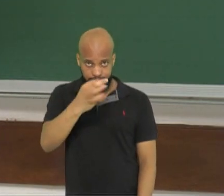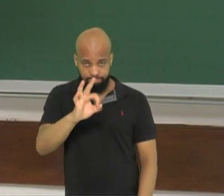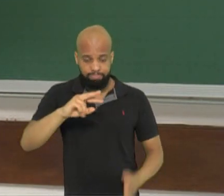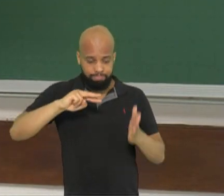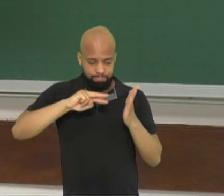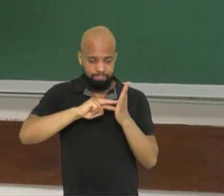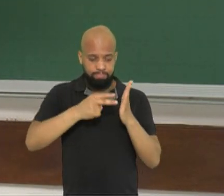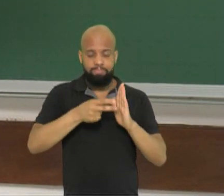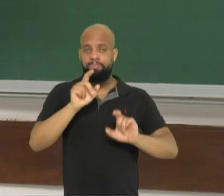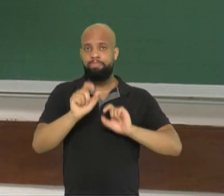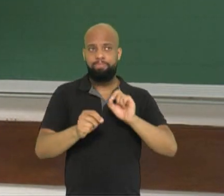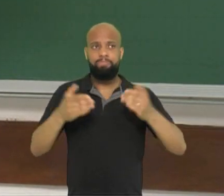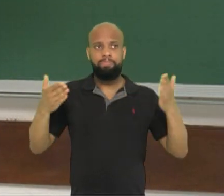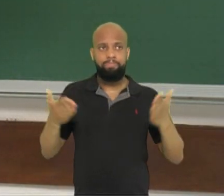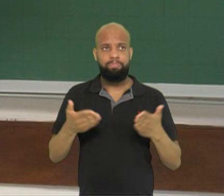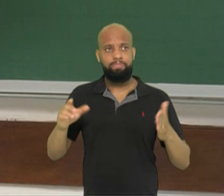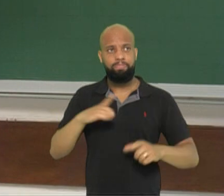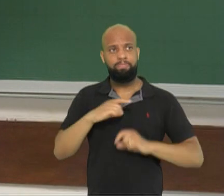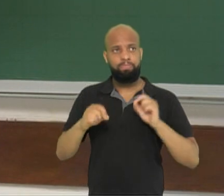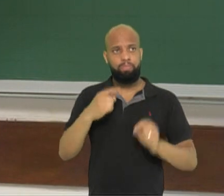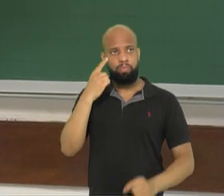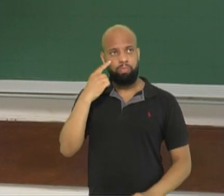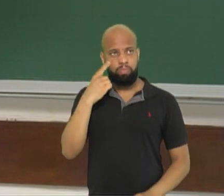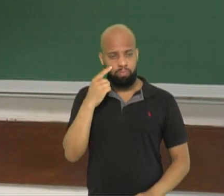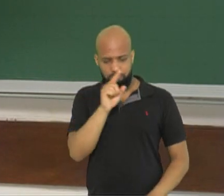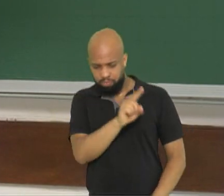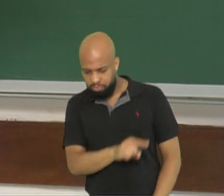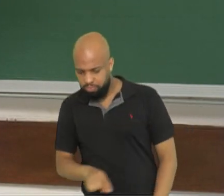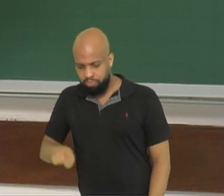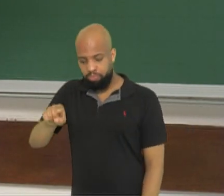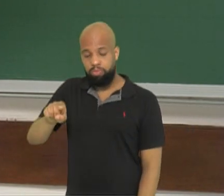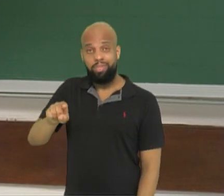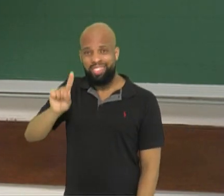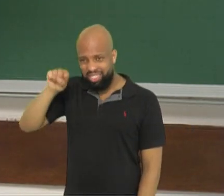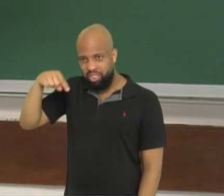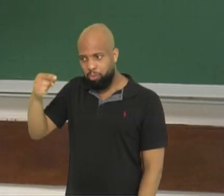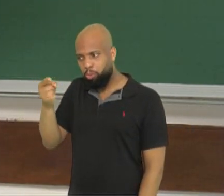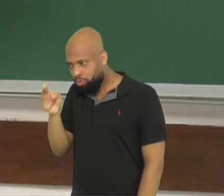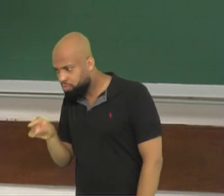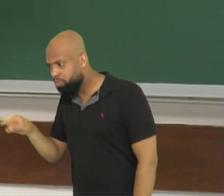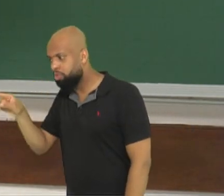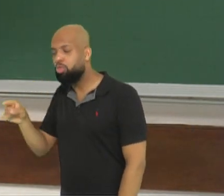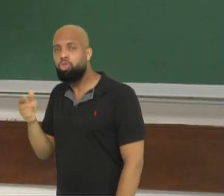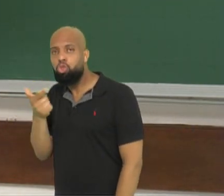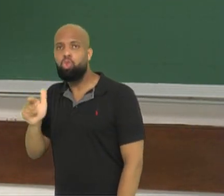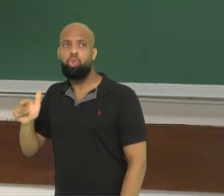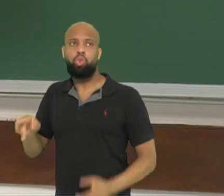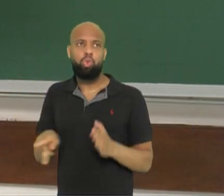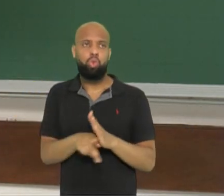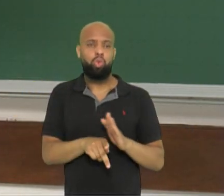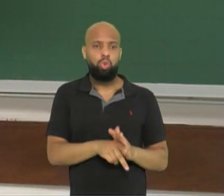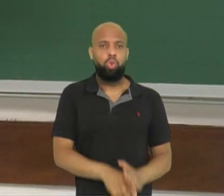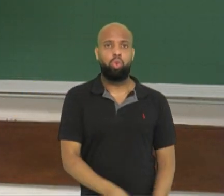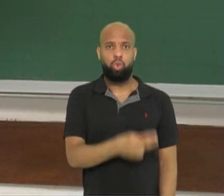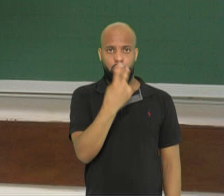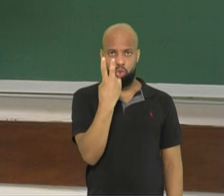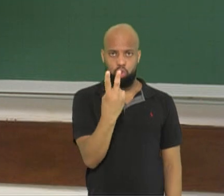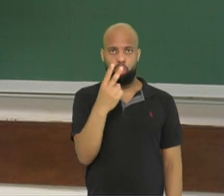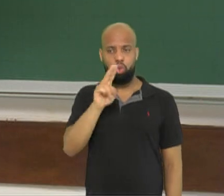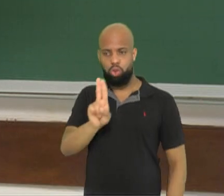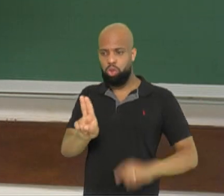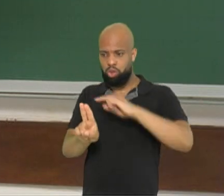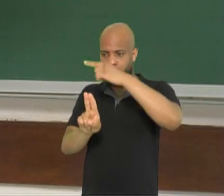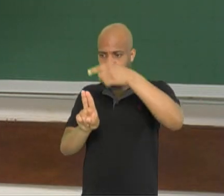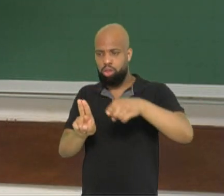significa que essa curvinha aqui, ó, vai se repetir, tá? Nesse 2π, a gente vai ter aqui esse